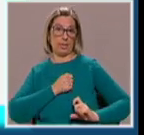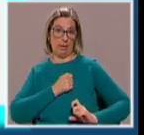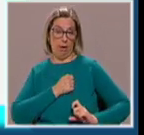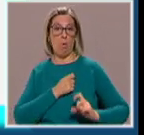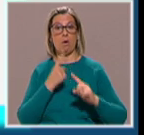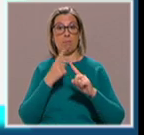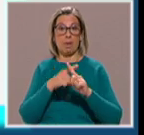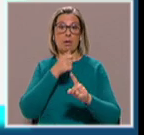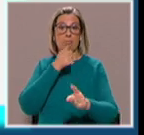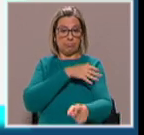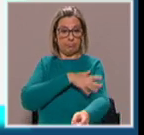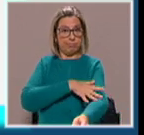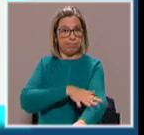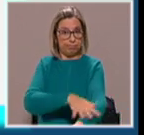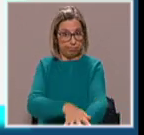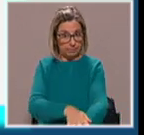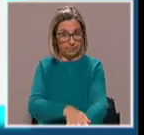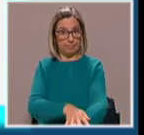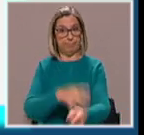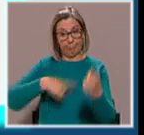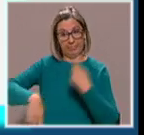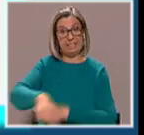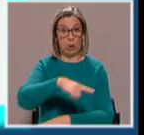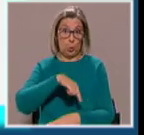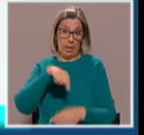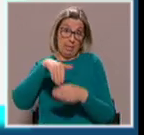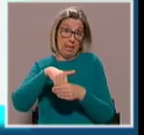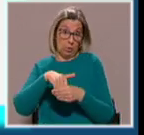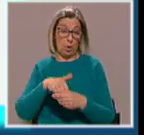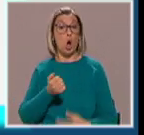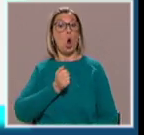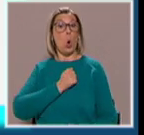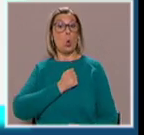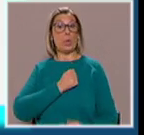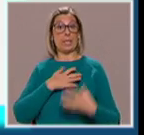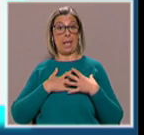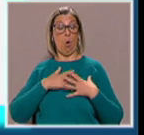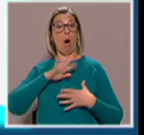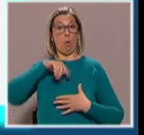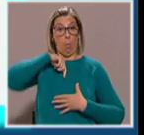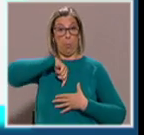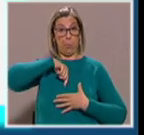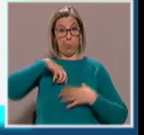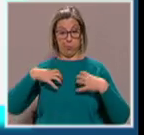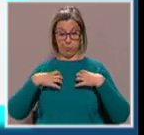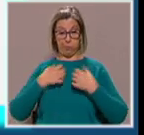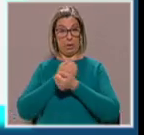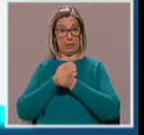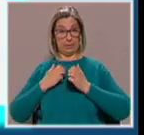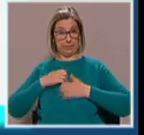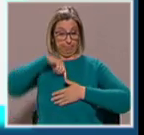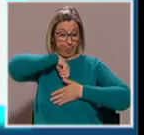nos quais circula o sangue. O coração localiza-se na cavidade torácica e é